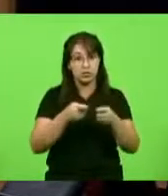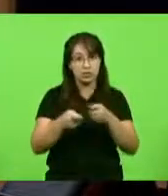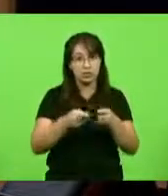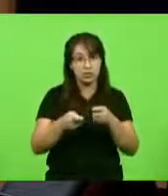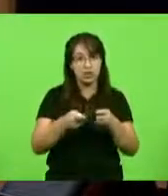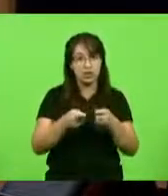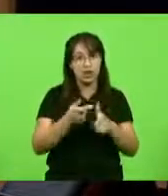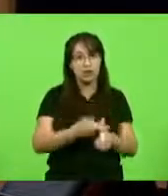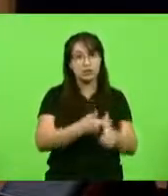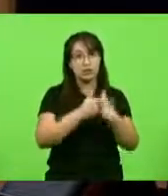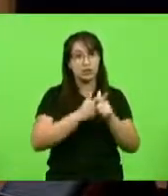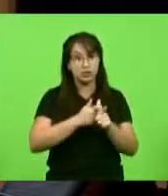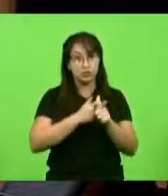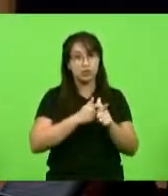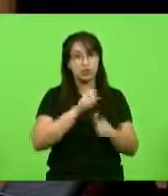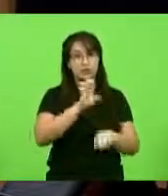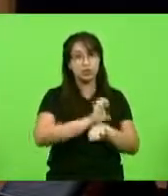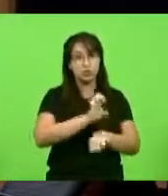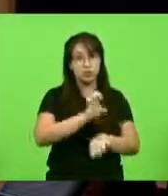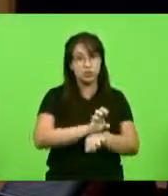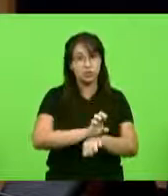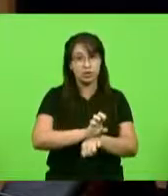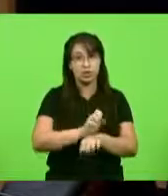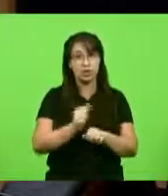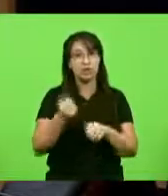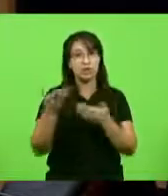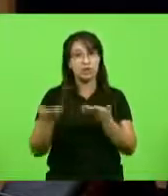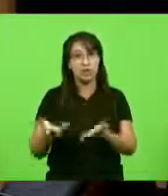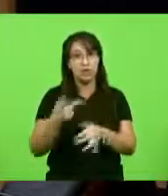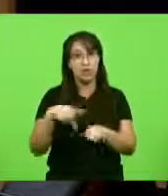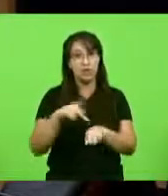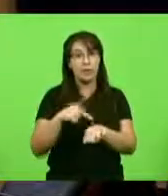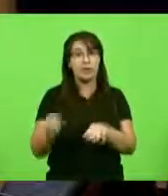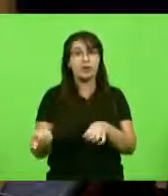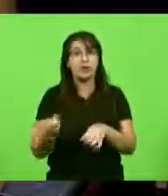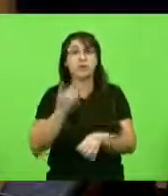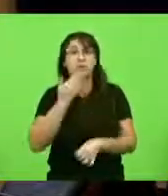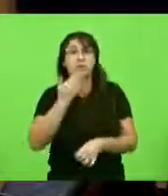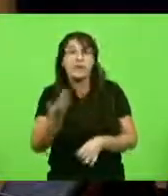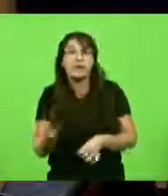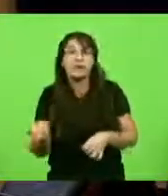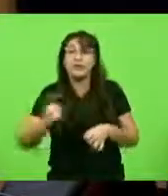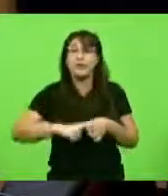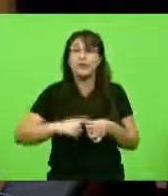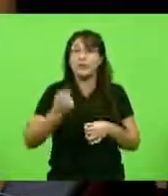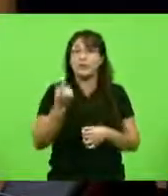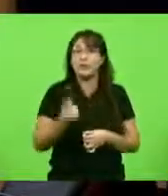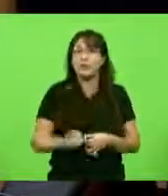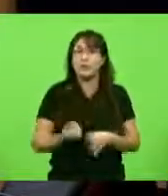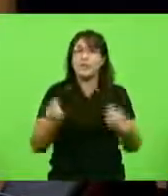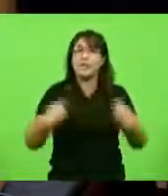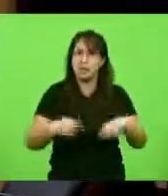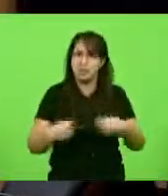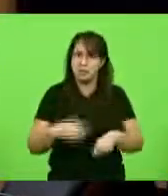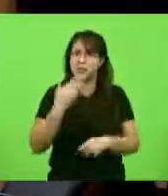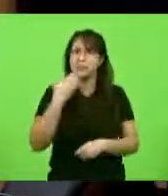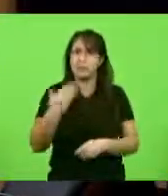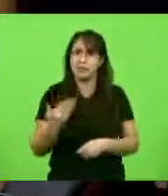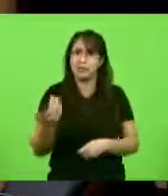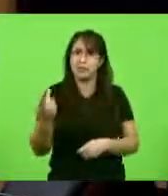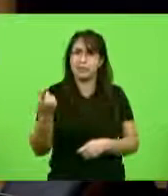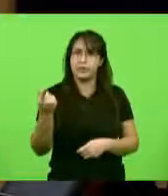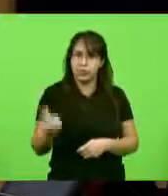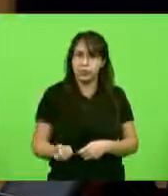União esses recursos, ou seja, pedir de volta esses recursos. Mas tem mais é que pedir de volta, sim. As obras